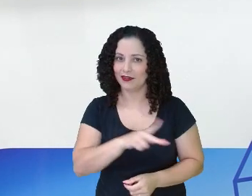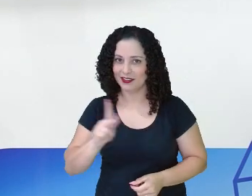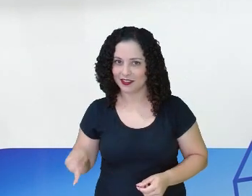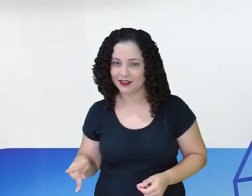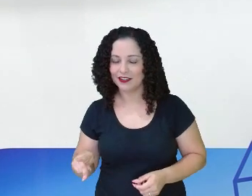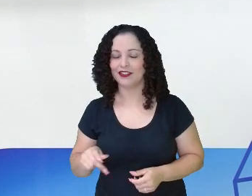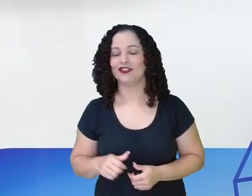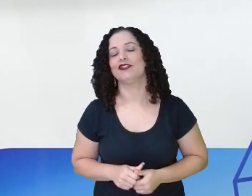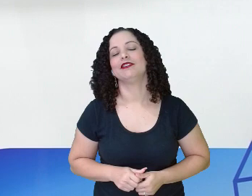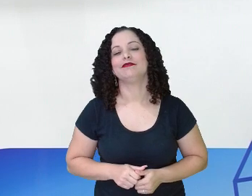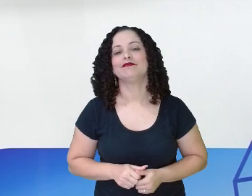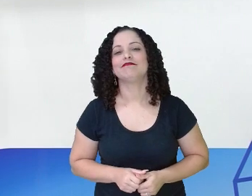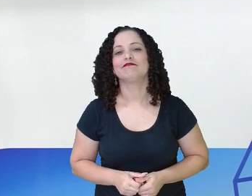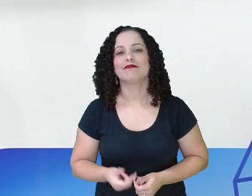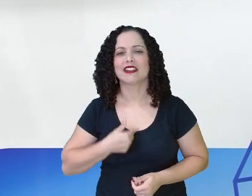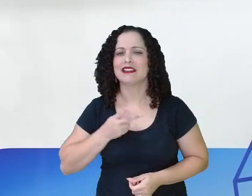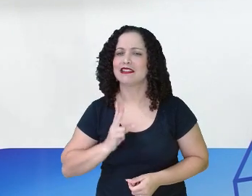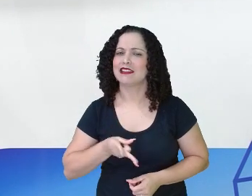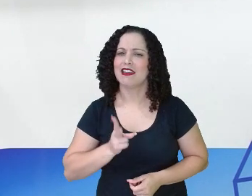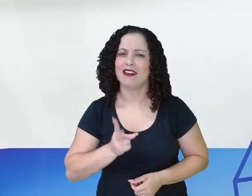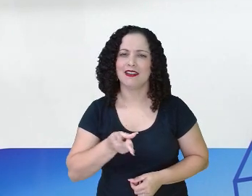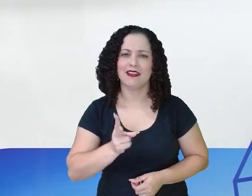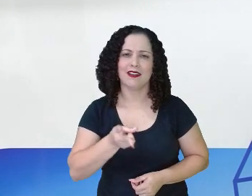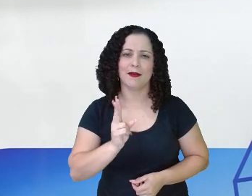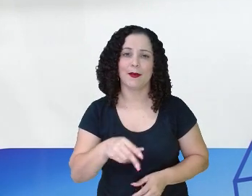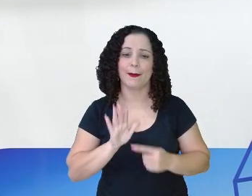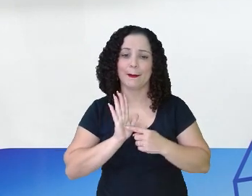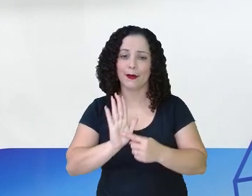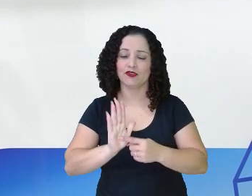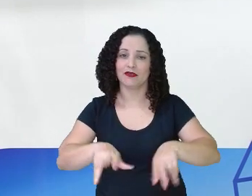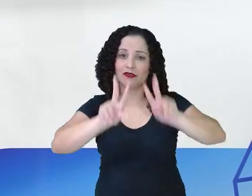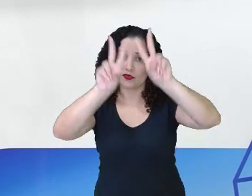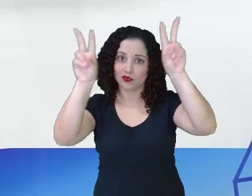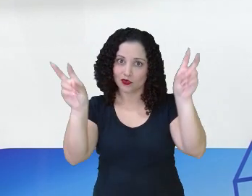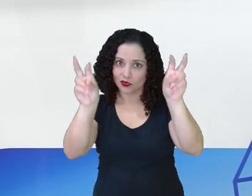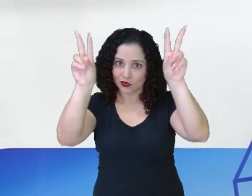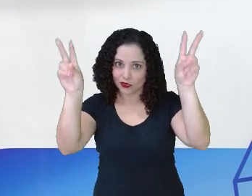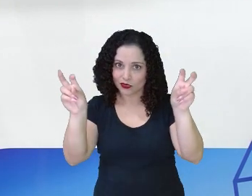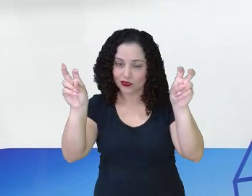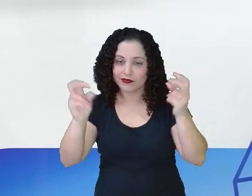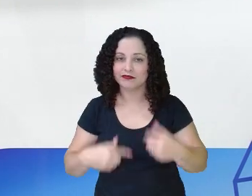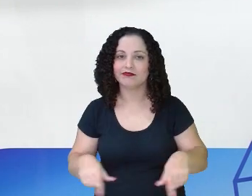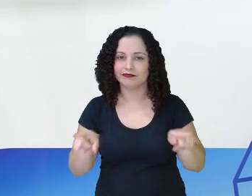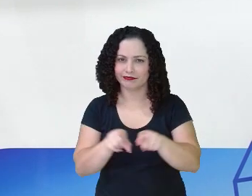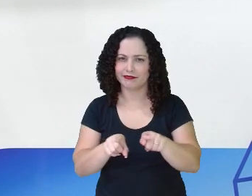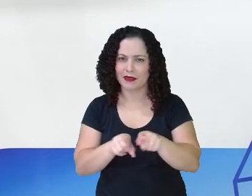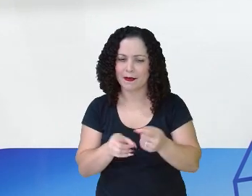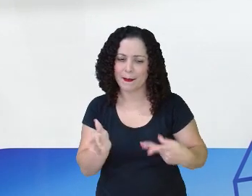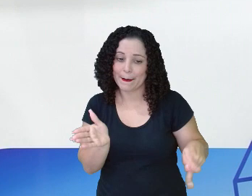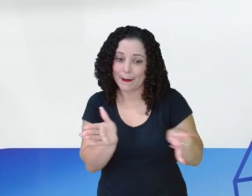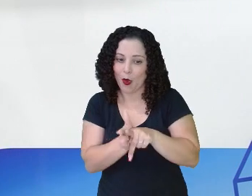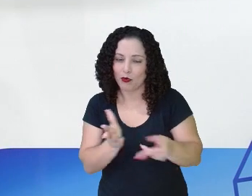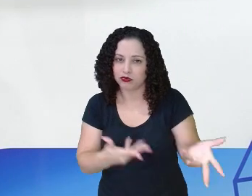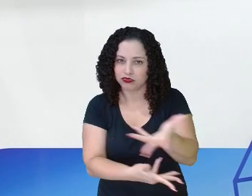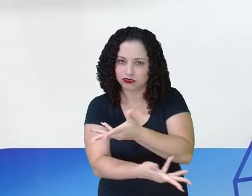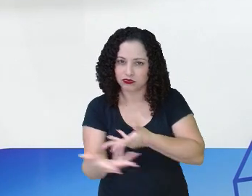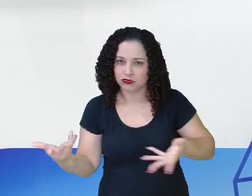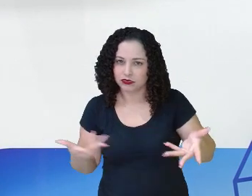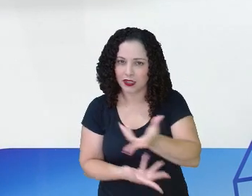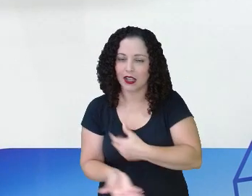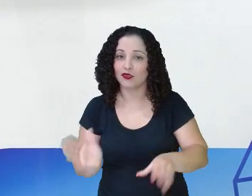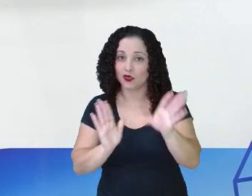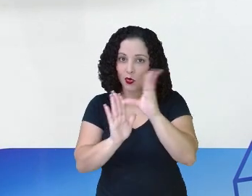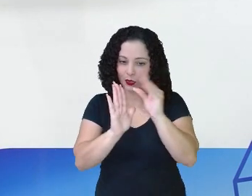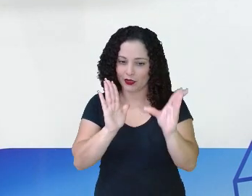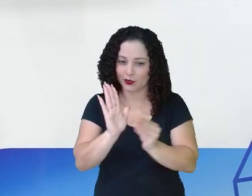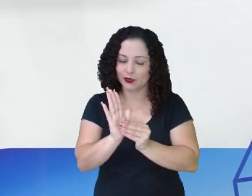professores. Então, eu sempre vou estar trazendo assuntos e probleminhas que estejam relacionados a esses